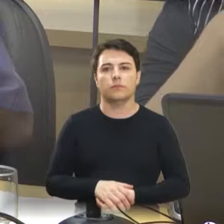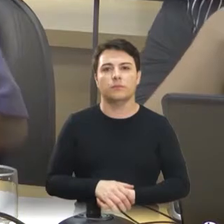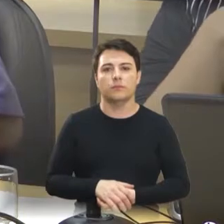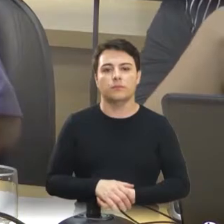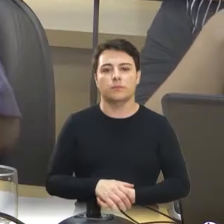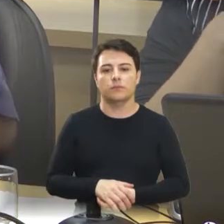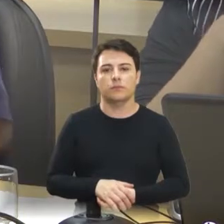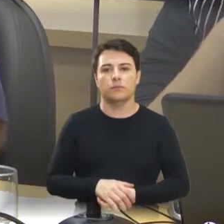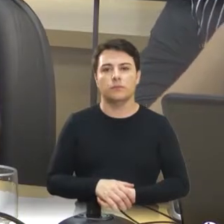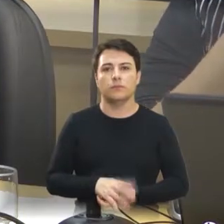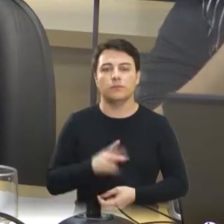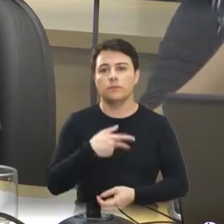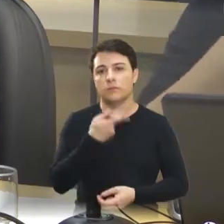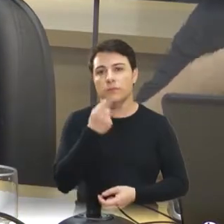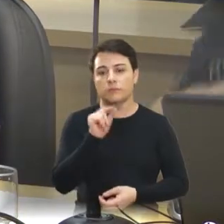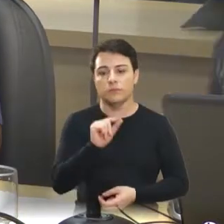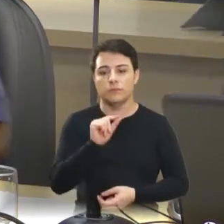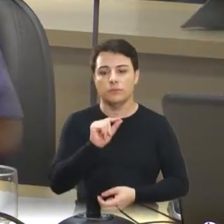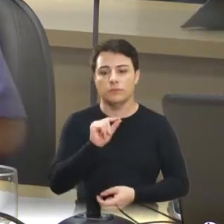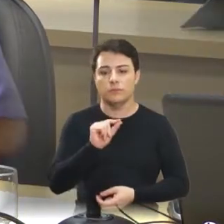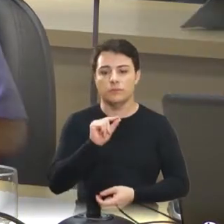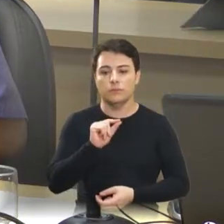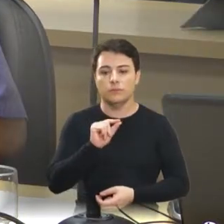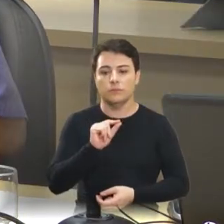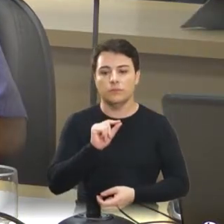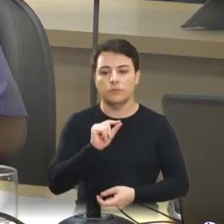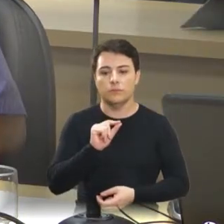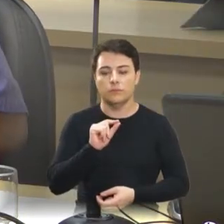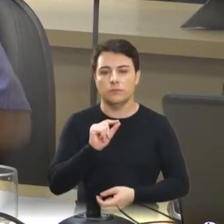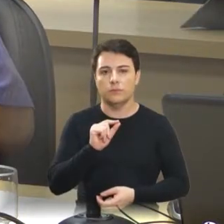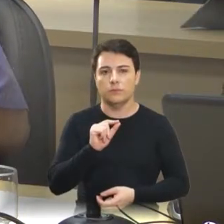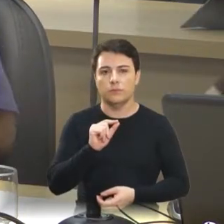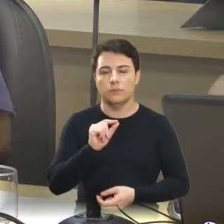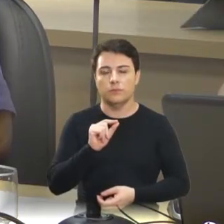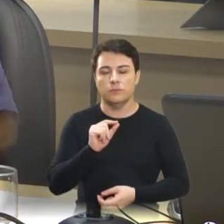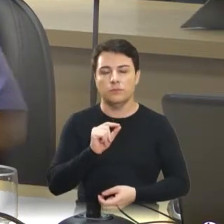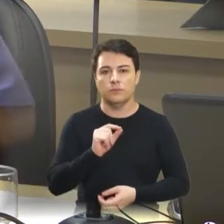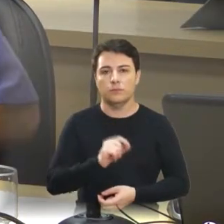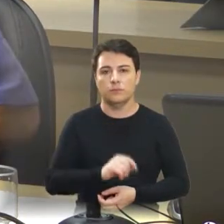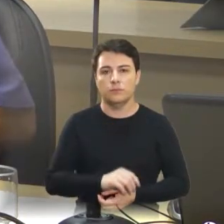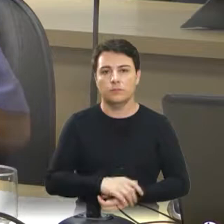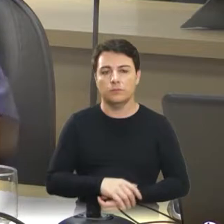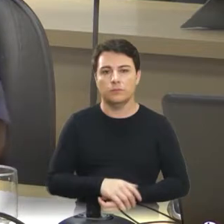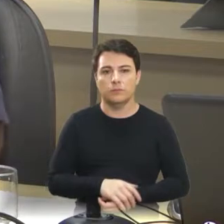Sala, eu vejo que existe,